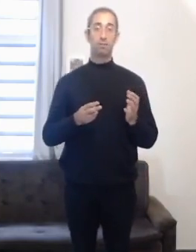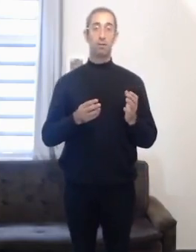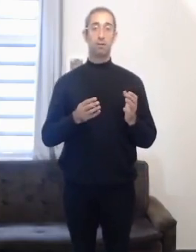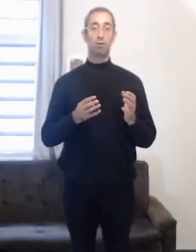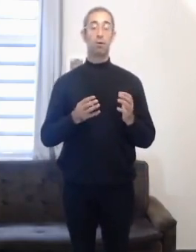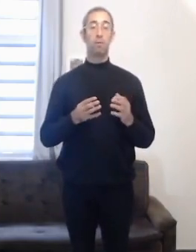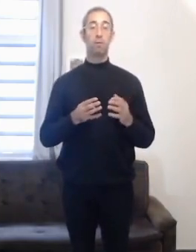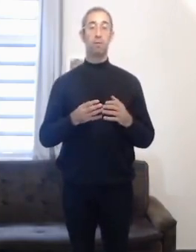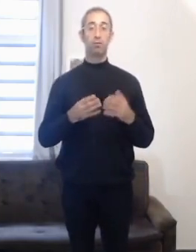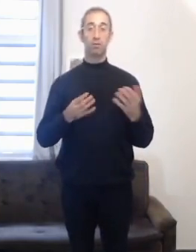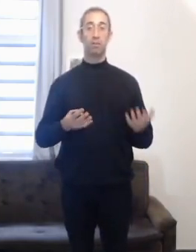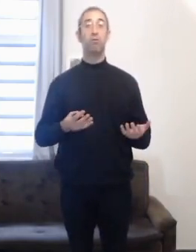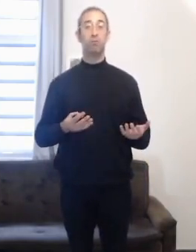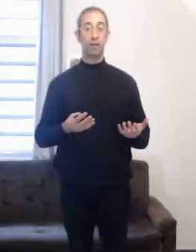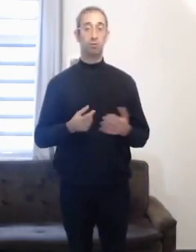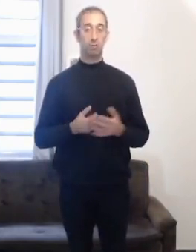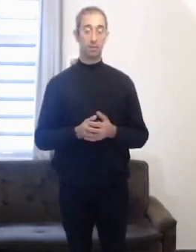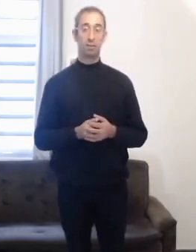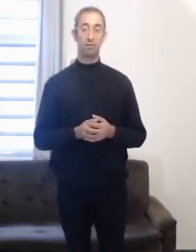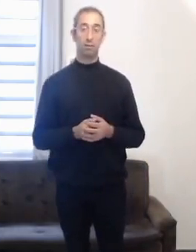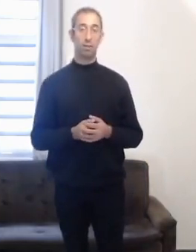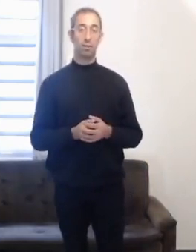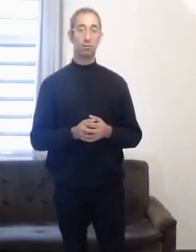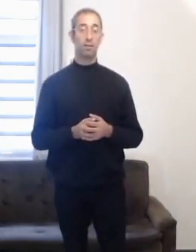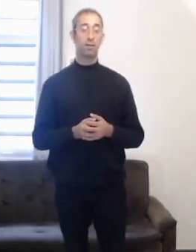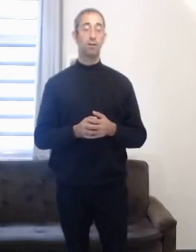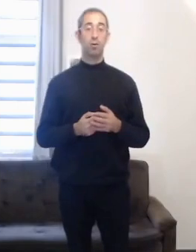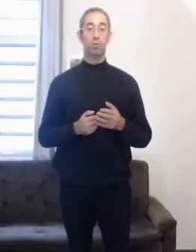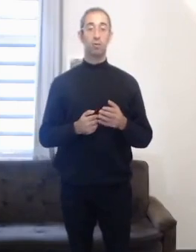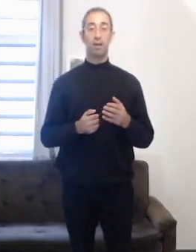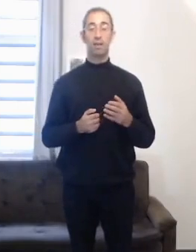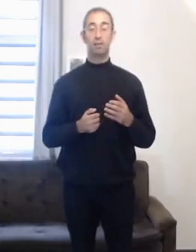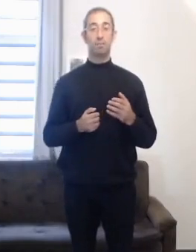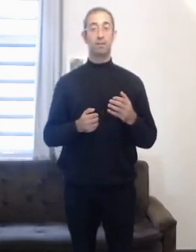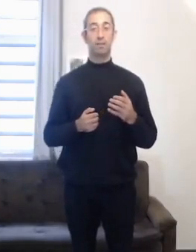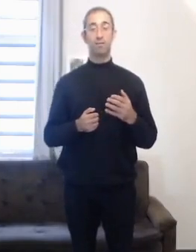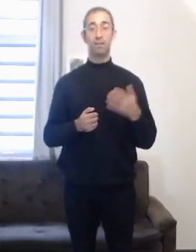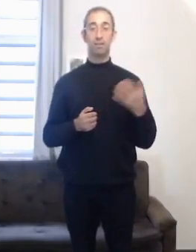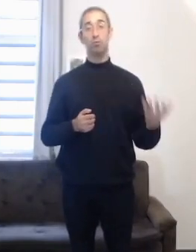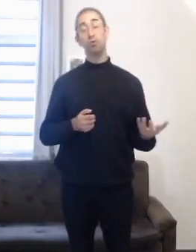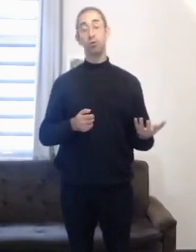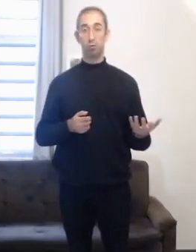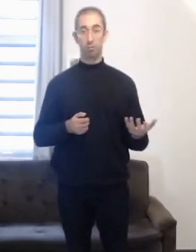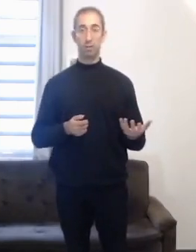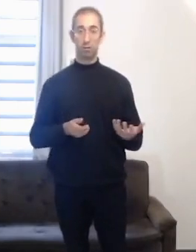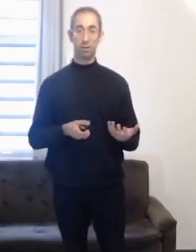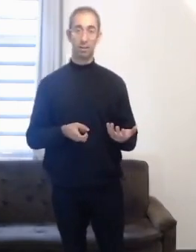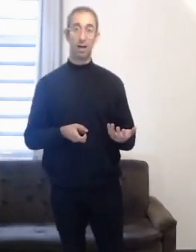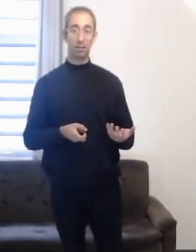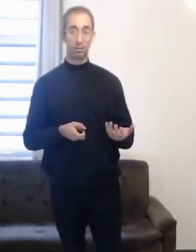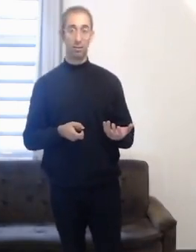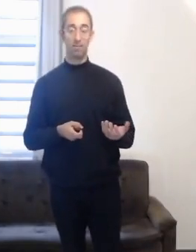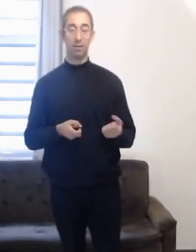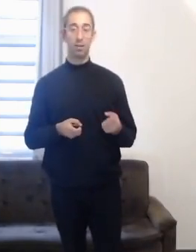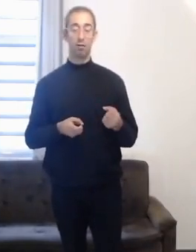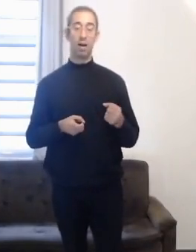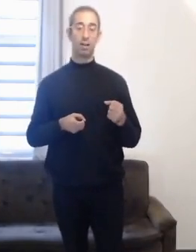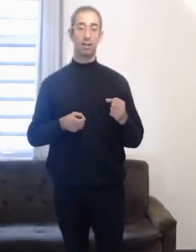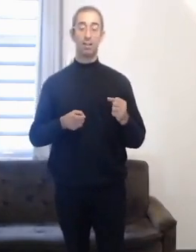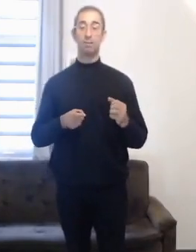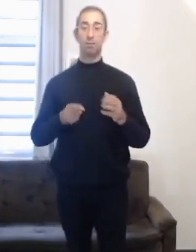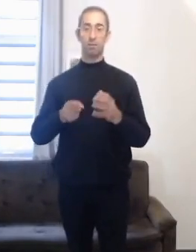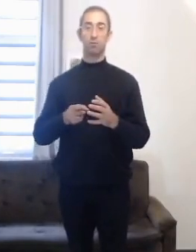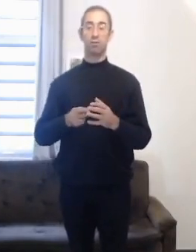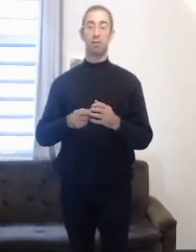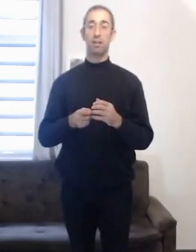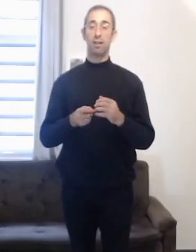aspecto principal, assim, qual que é o problema social, né, que sua pesquisa vai ajudar a resolver? O que que a sua pesquisa vai ser útil para a sociedade, né? Então,